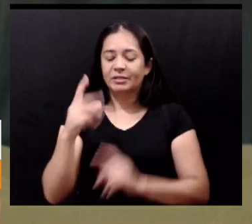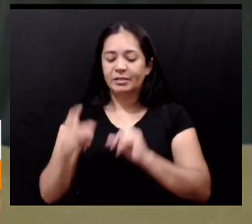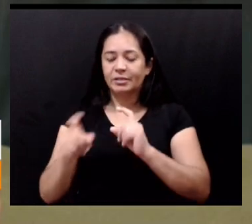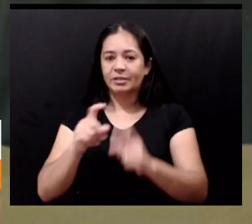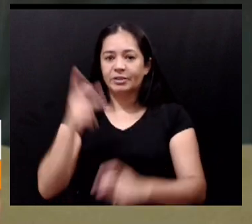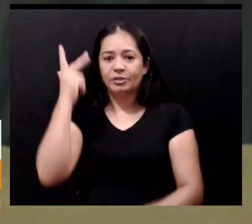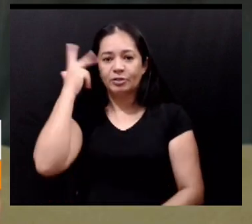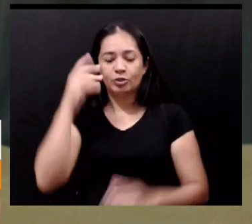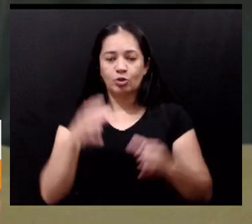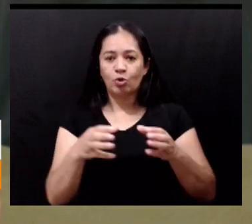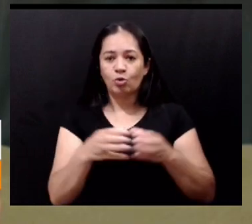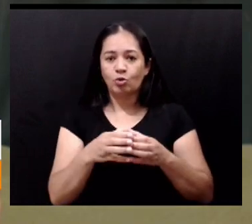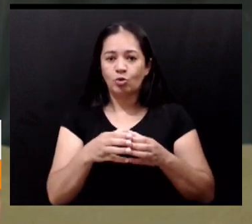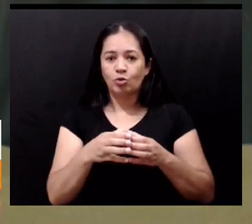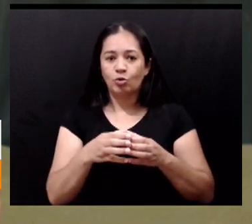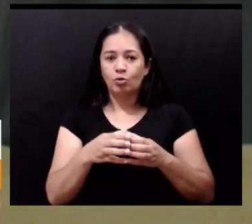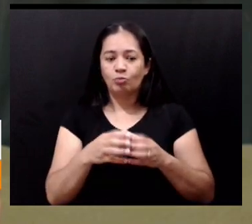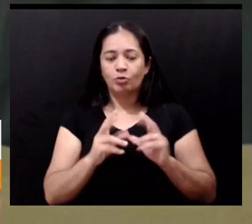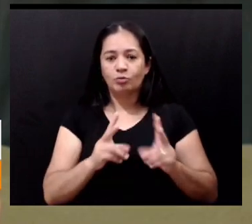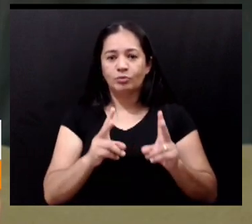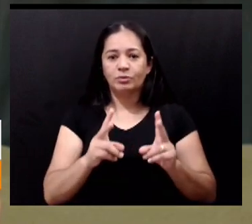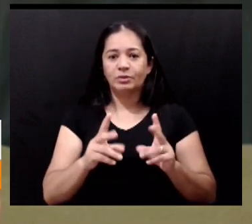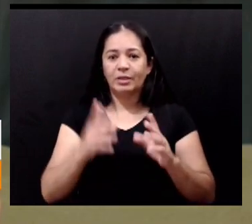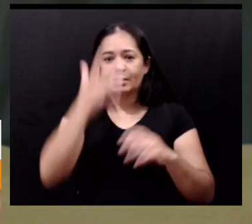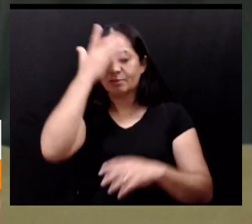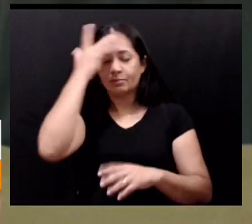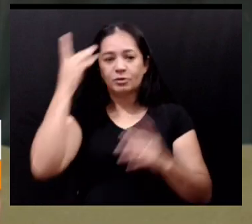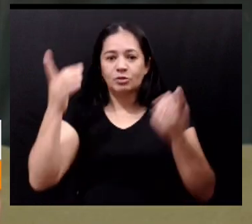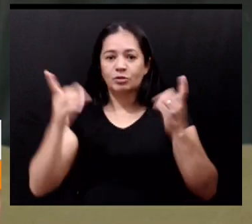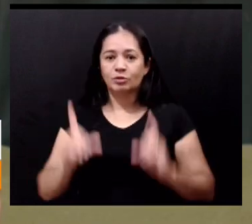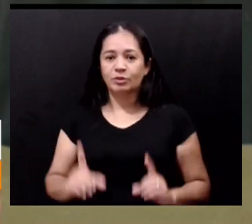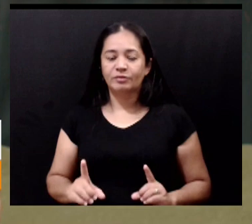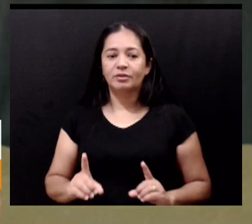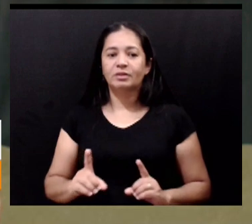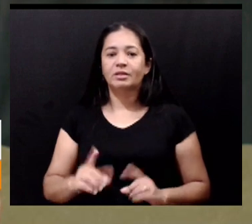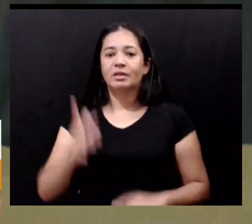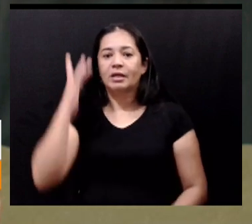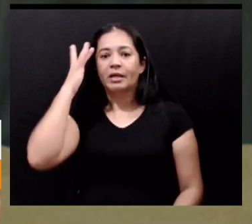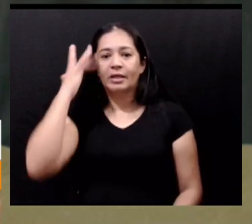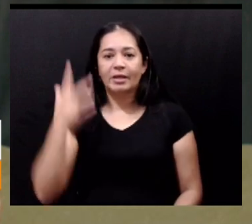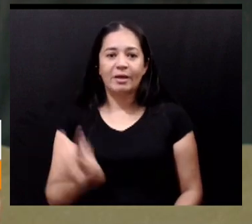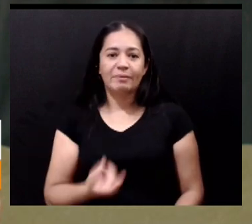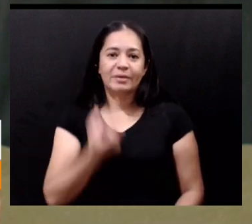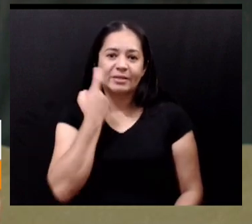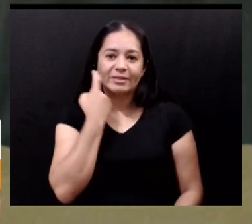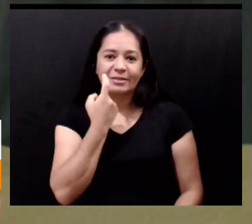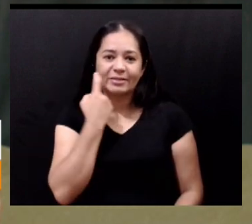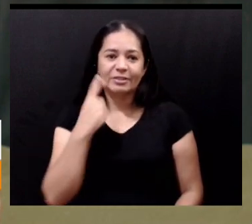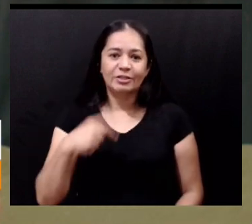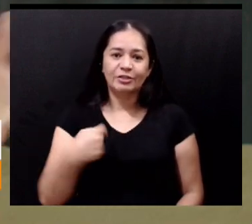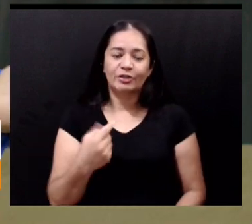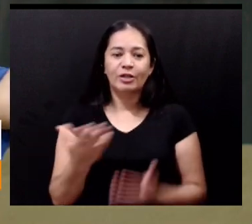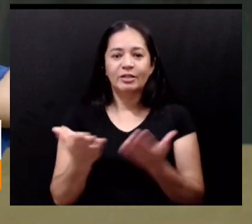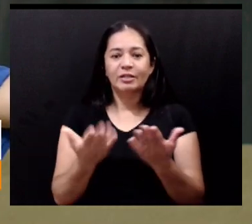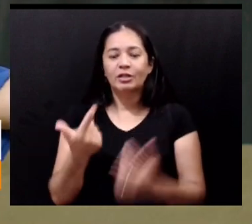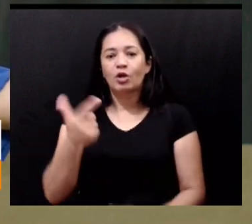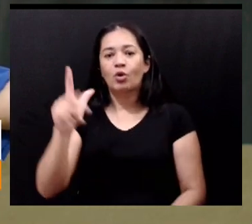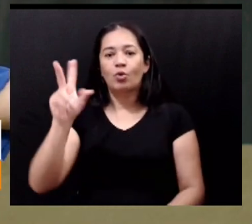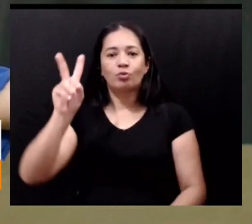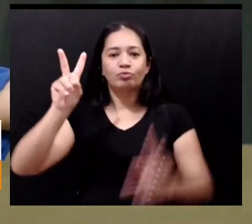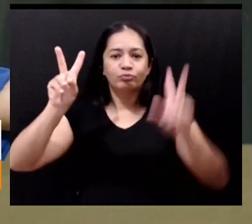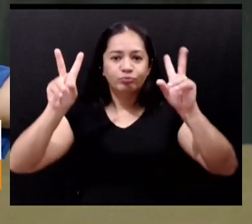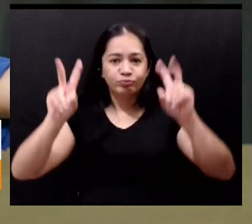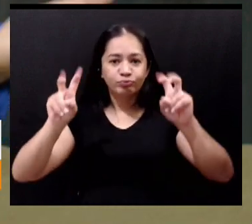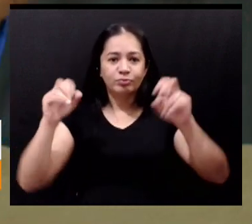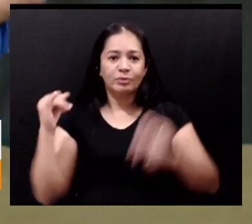Pessoas com Deficiência ou Mobilidade Reduzida. E amanhã é sexta-feira, amanhã a gente vai tratar de outro tema importante.